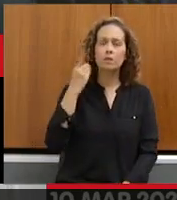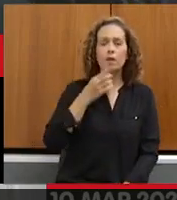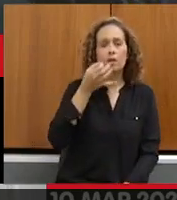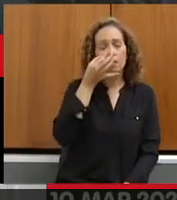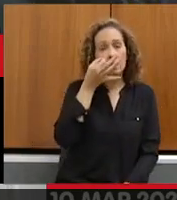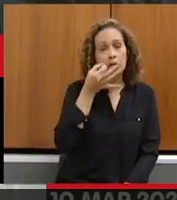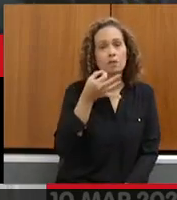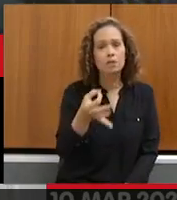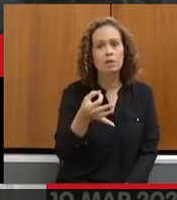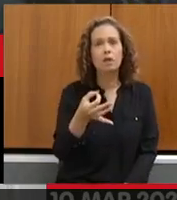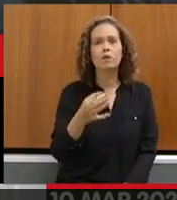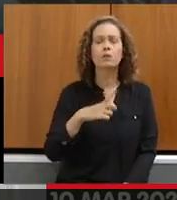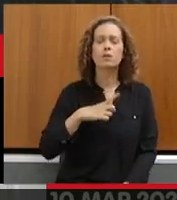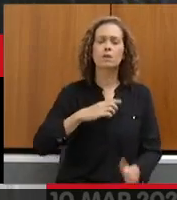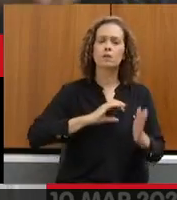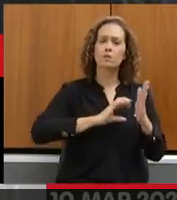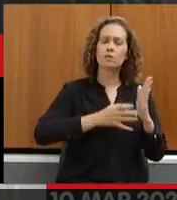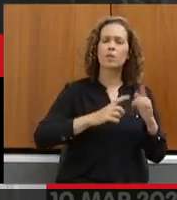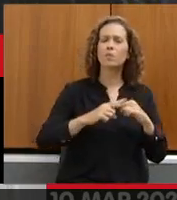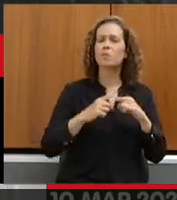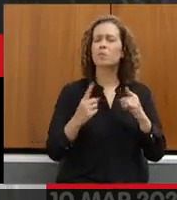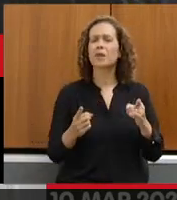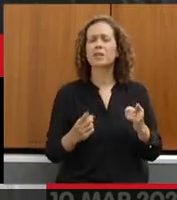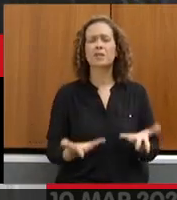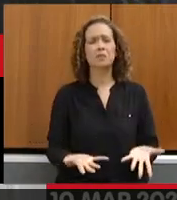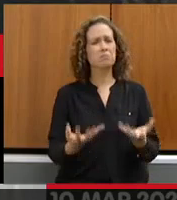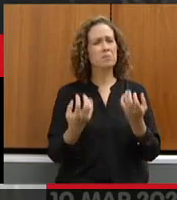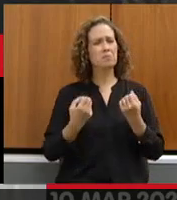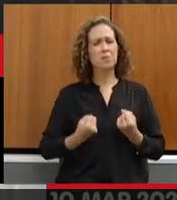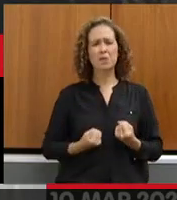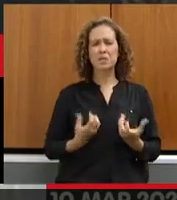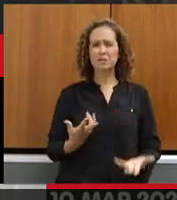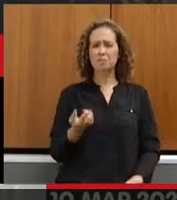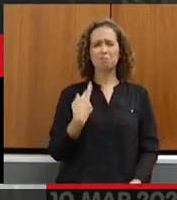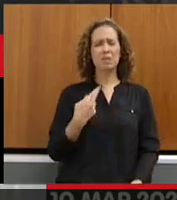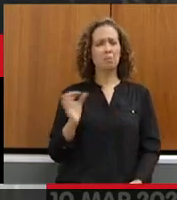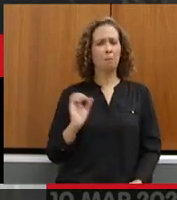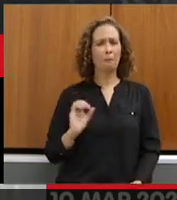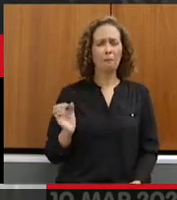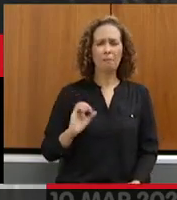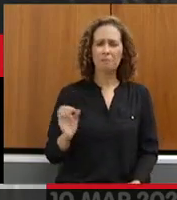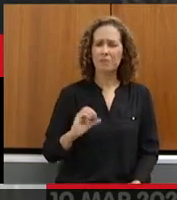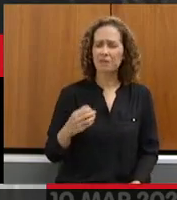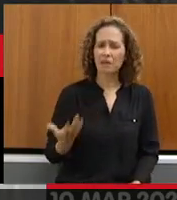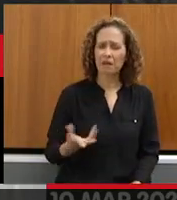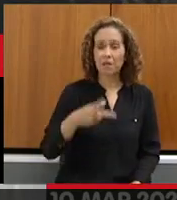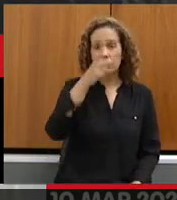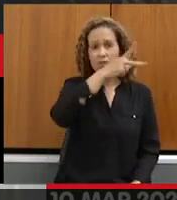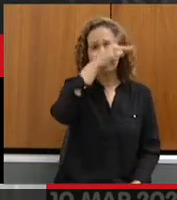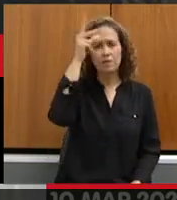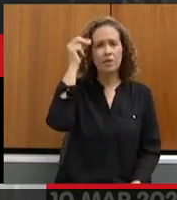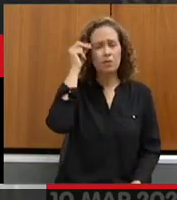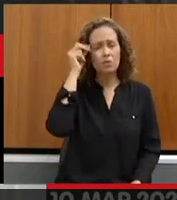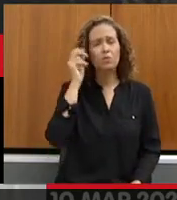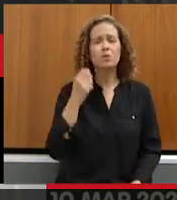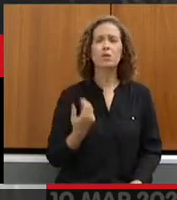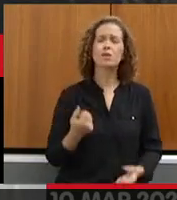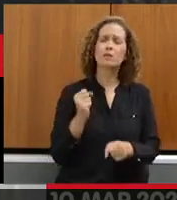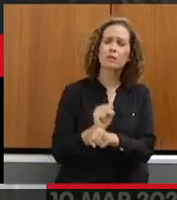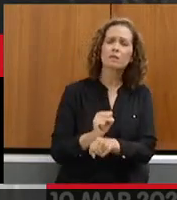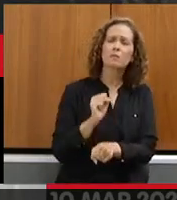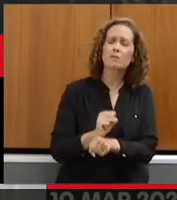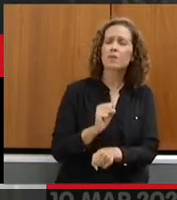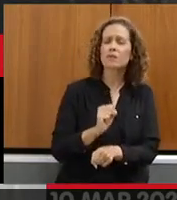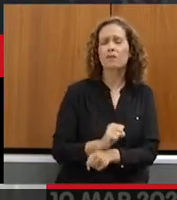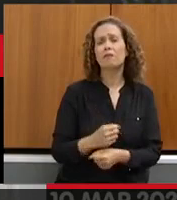tem dado tem dado aqui ao Parlamento mas eu não recebi a resposta que a prefeitura tanto almeja